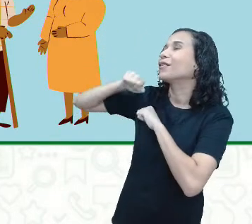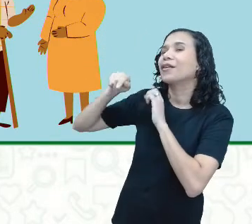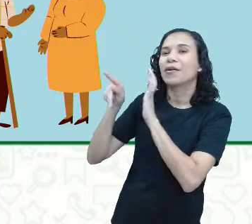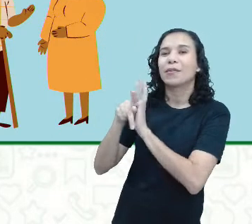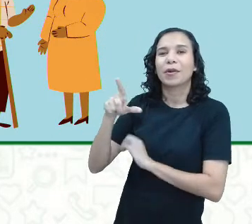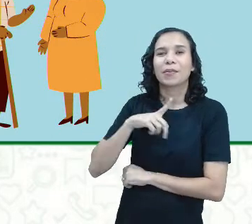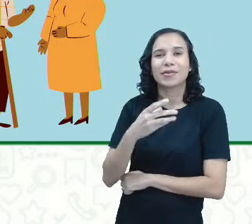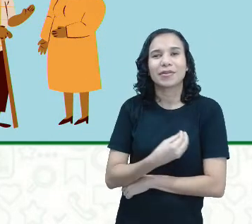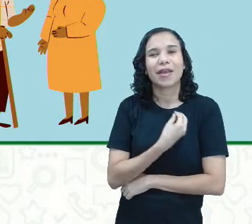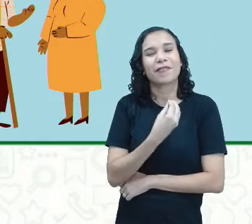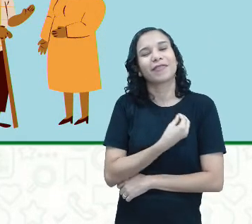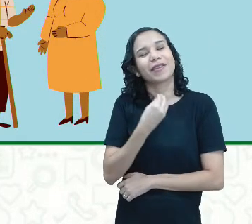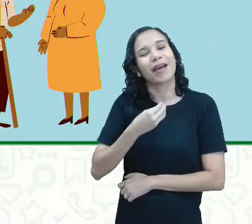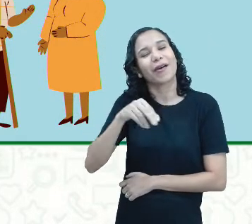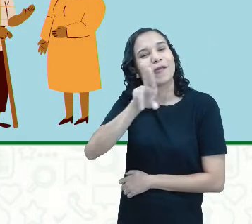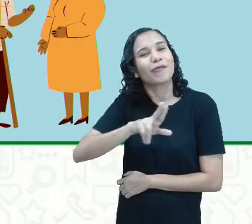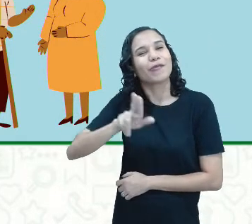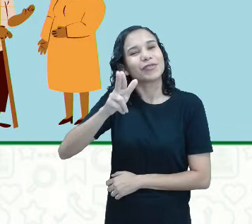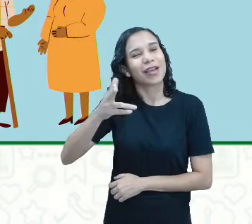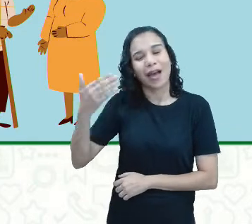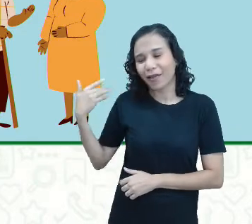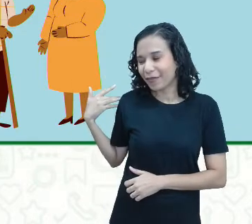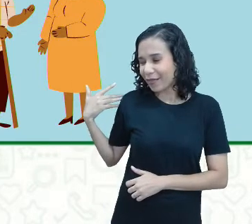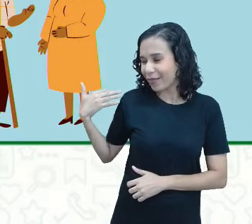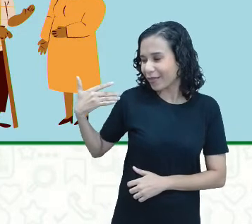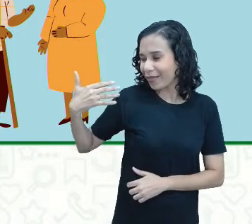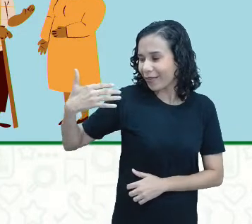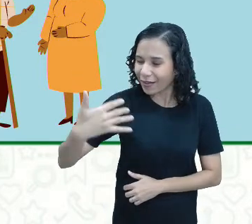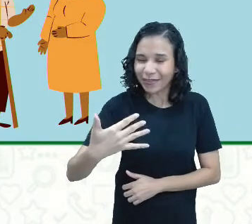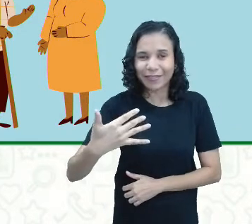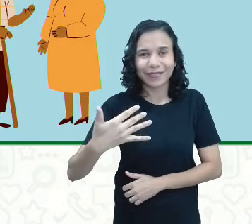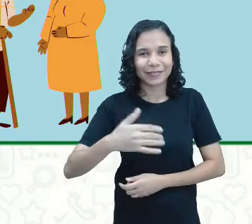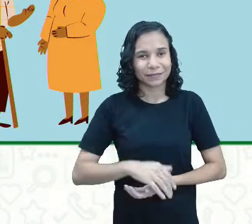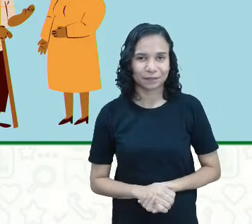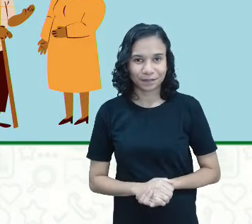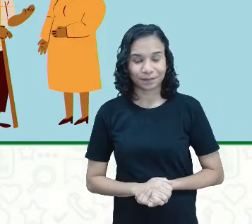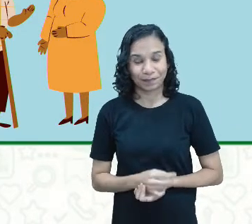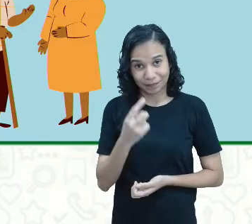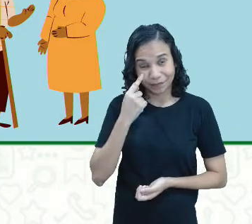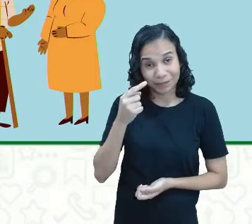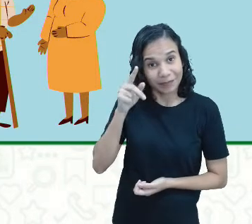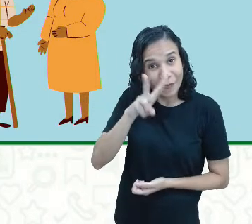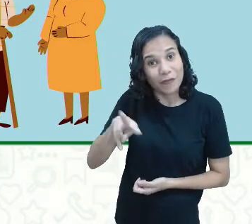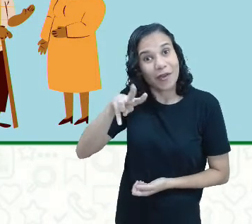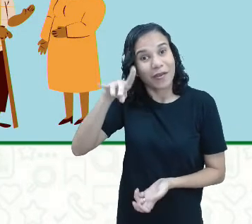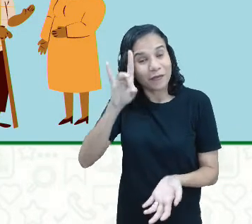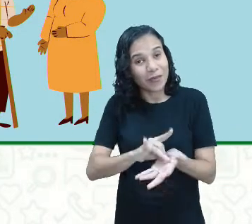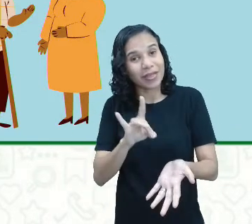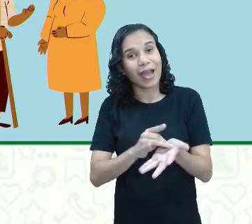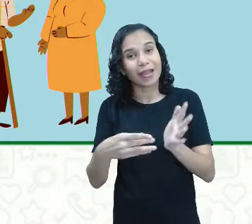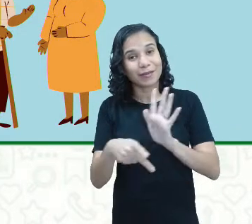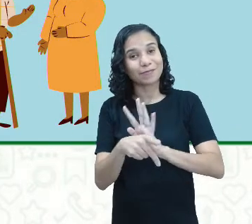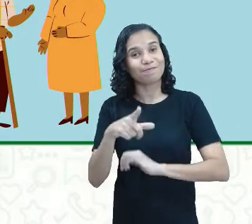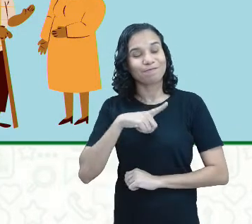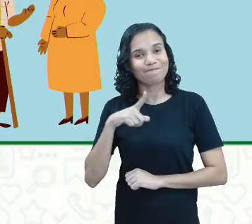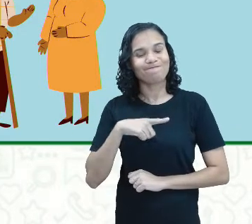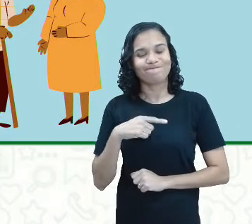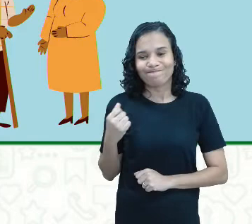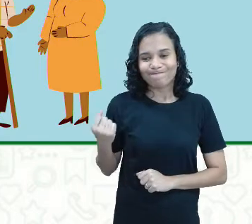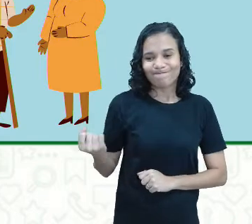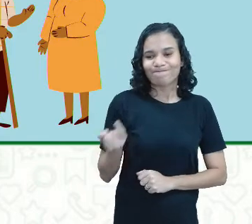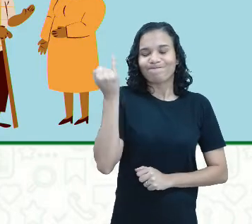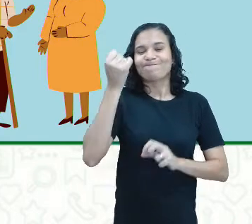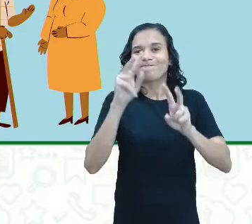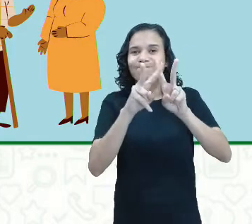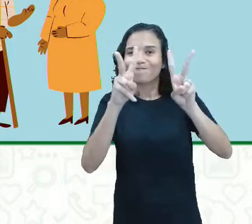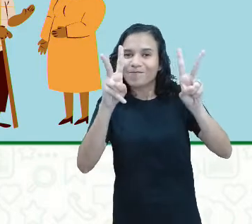graça de ter usufruído de todas as fases anteriores. Vejam aí como é rica essa